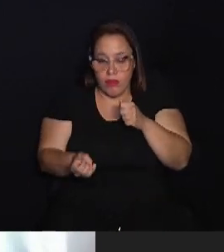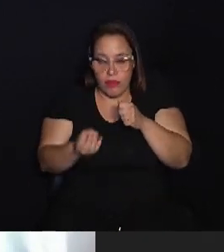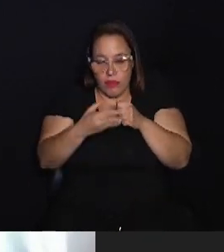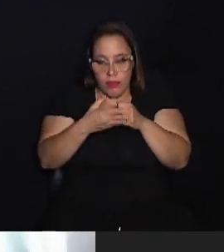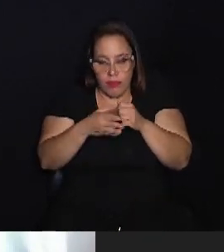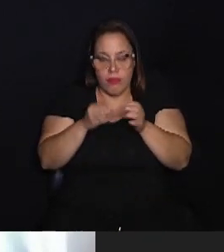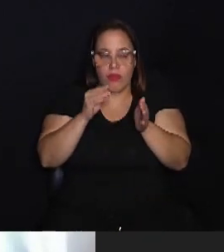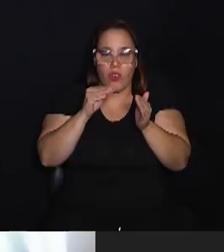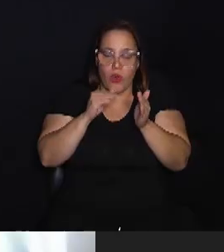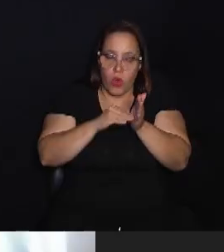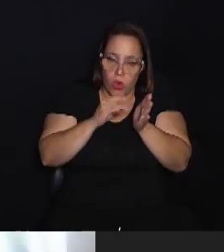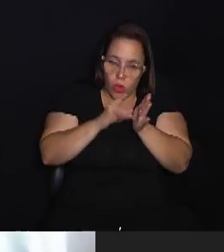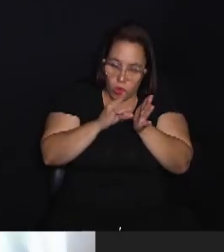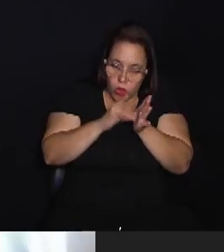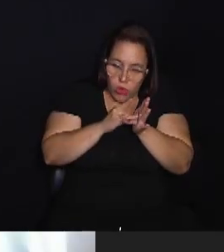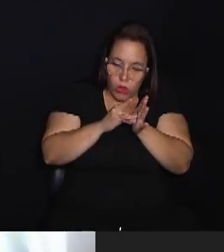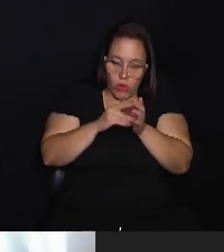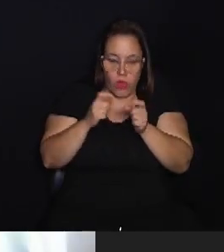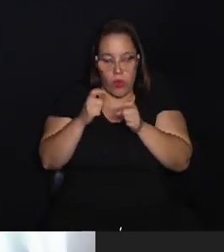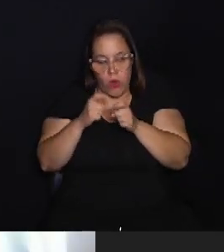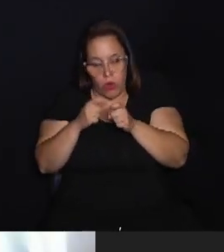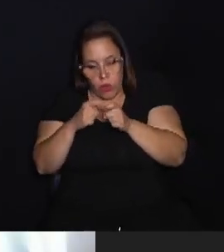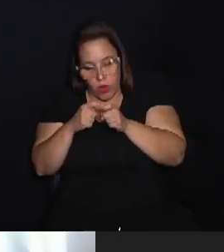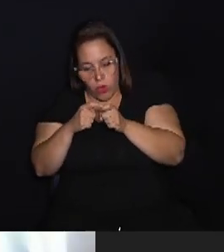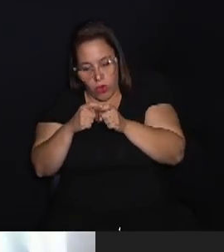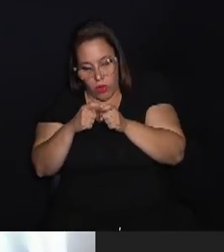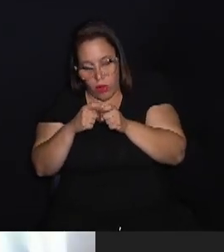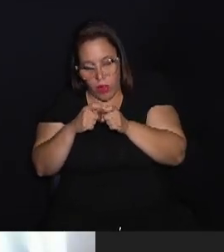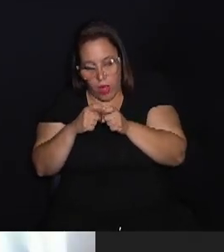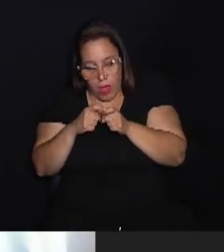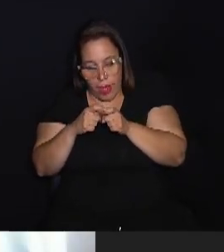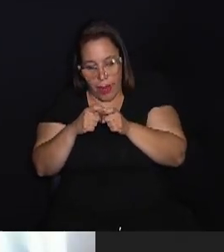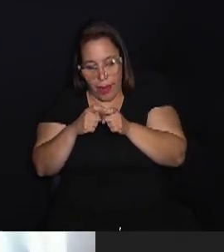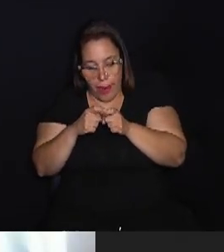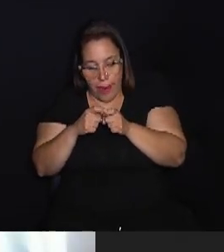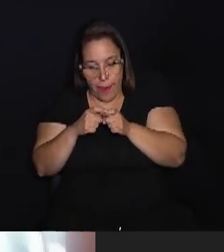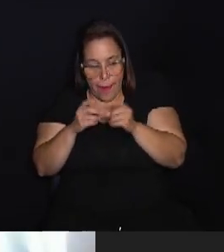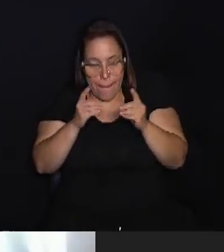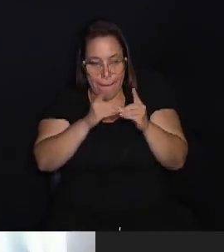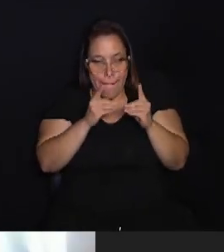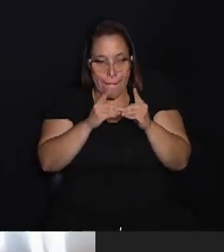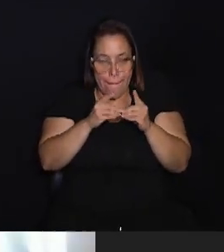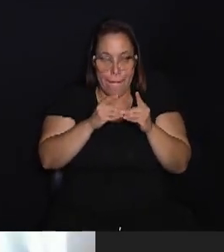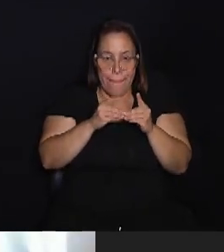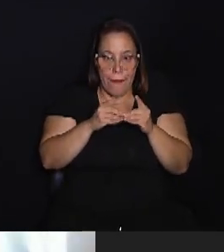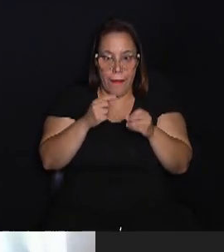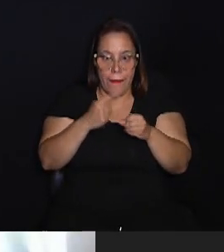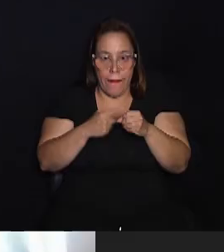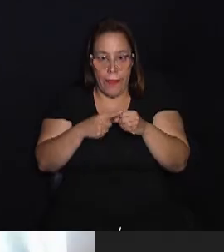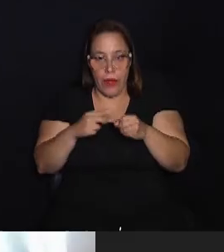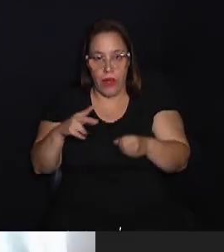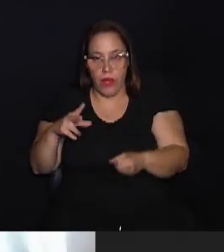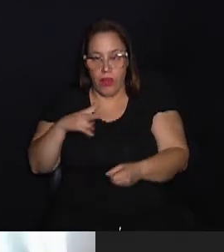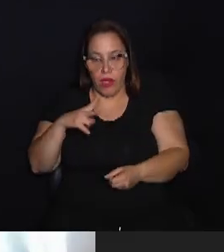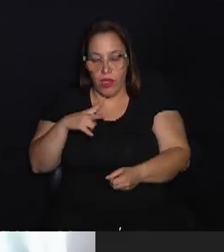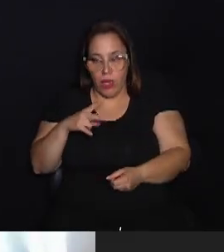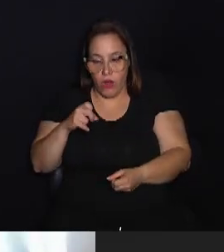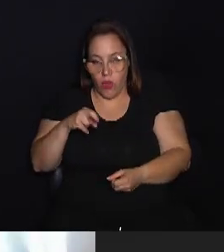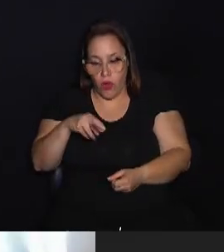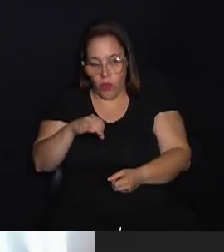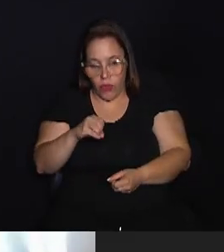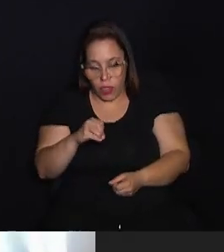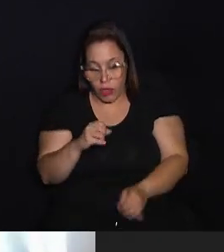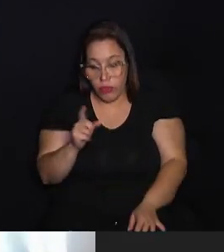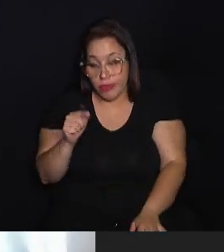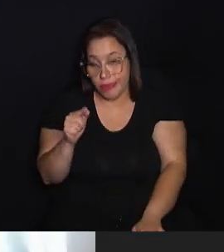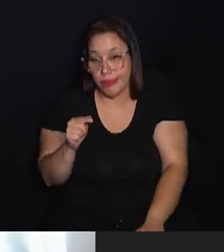com certeza. Agora, na medicina, o paciente que tem acesso aos planos de saúde, convênio seguradora, essa